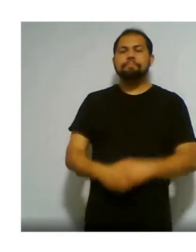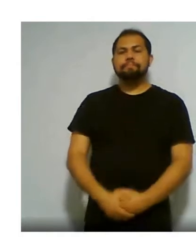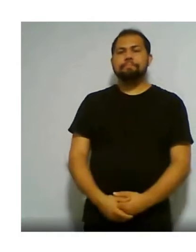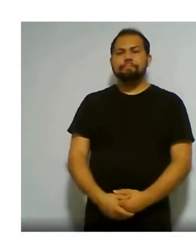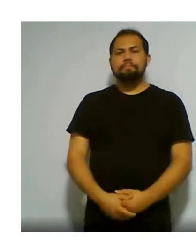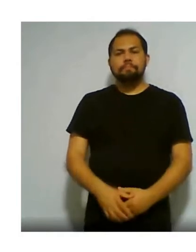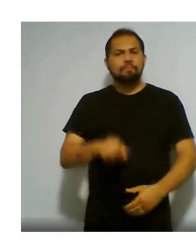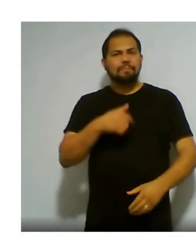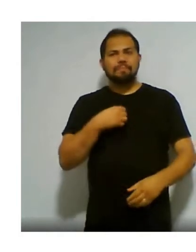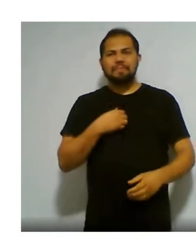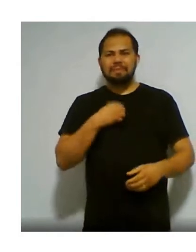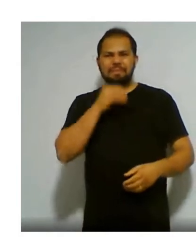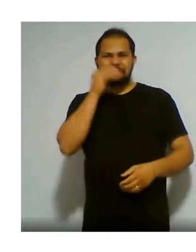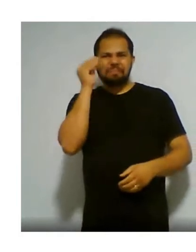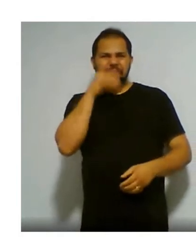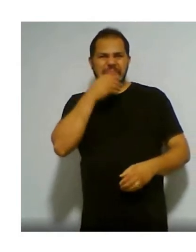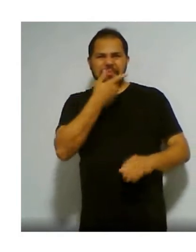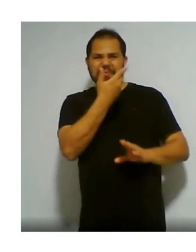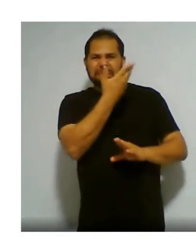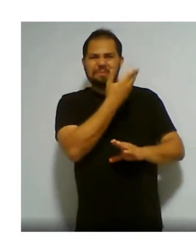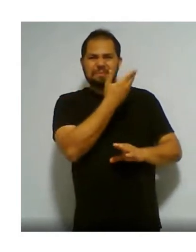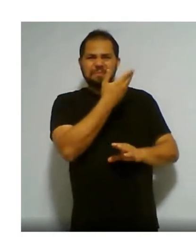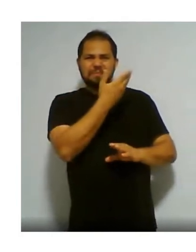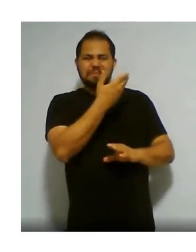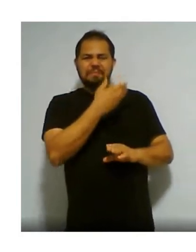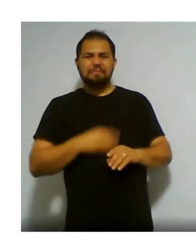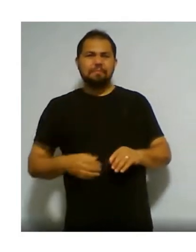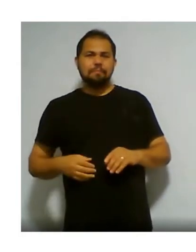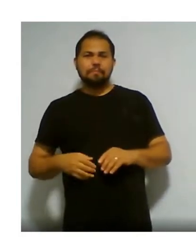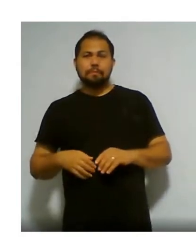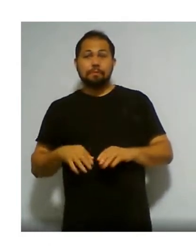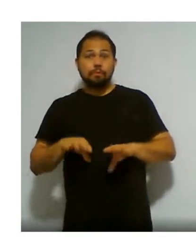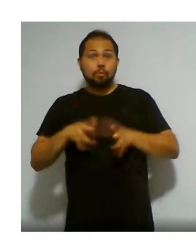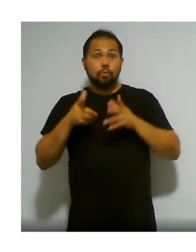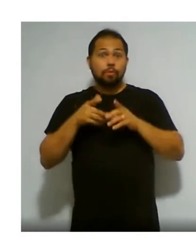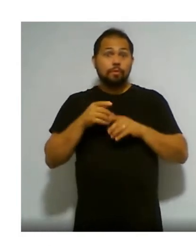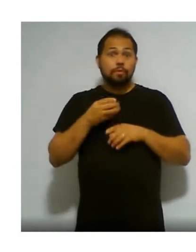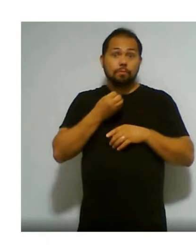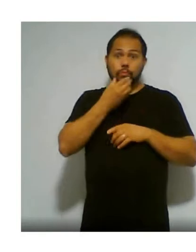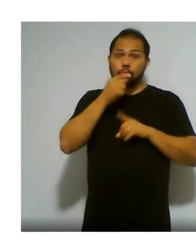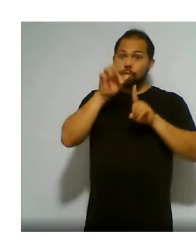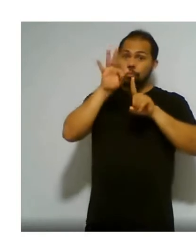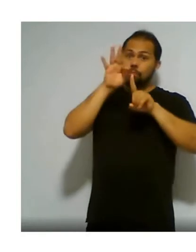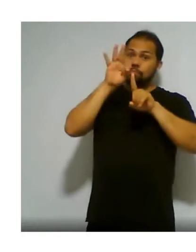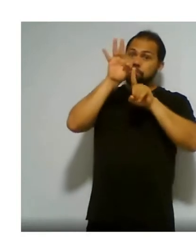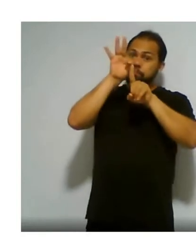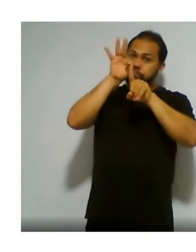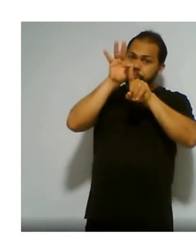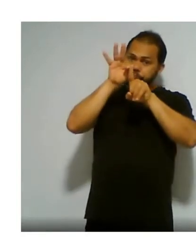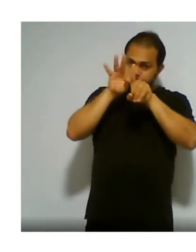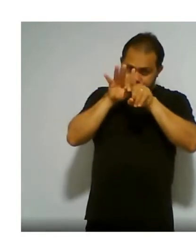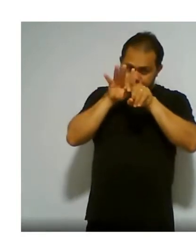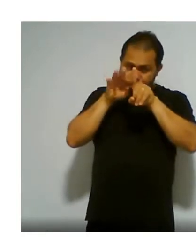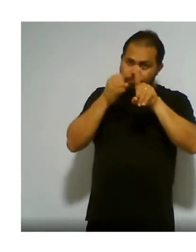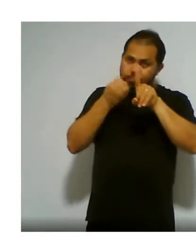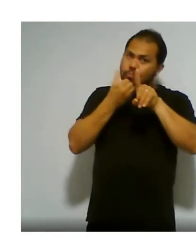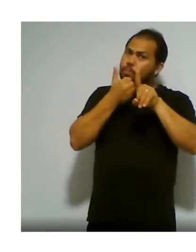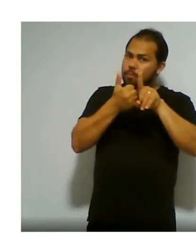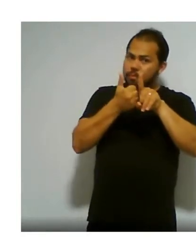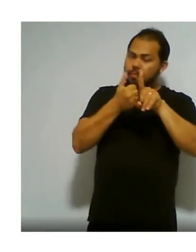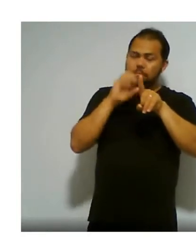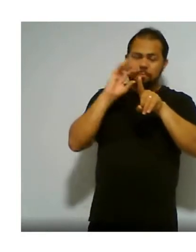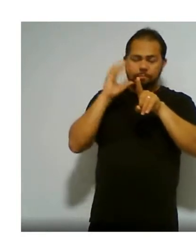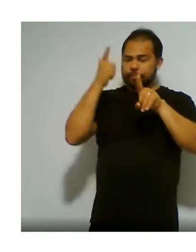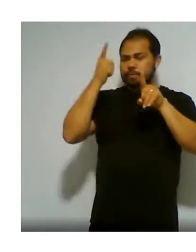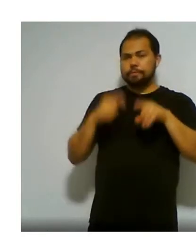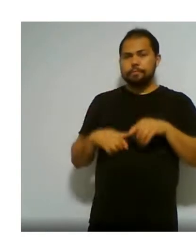pior de todas, o computador ficou em 78 graus. Então, quanto menor a temperatura, melhor a pasta térmica, claro. Né? Então, eu recomendo que